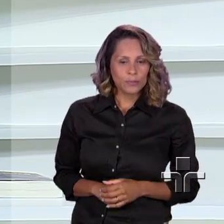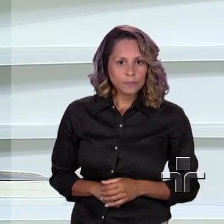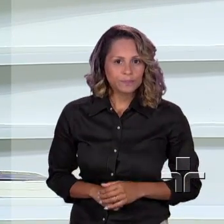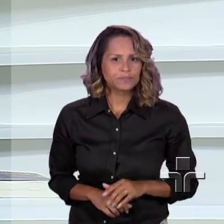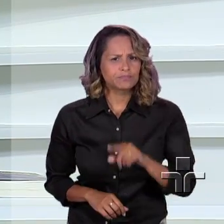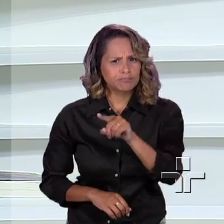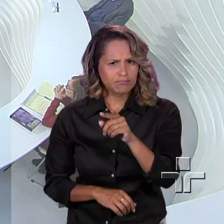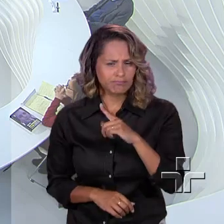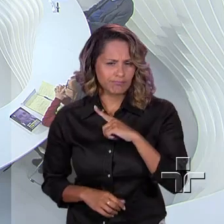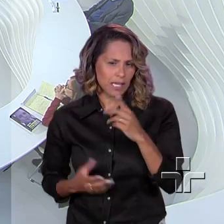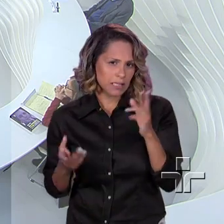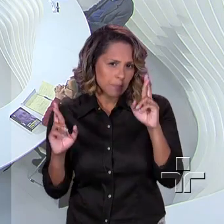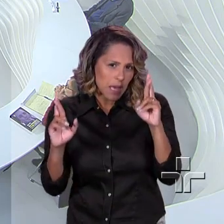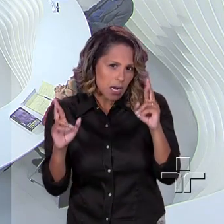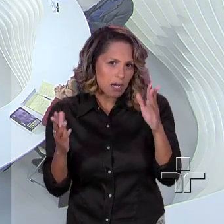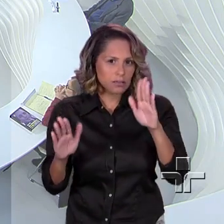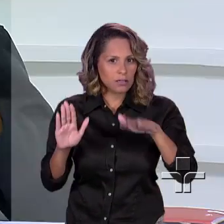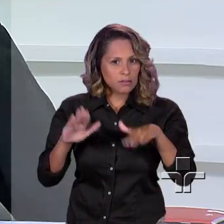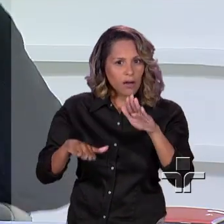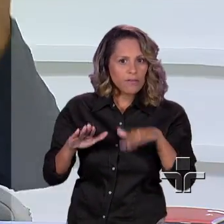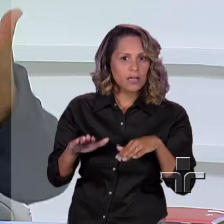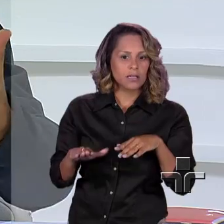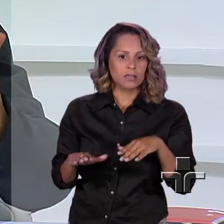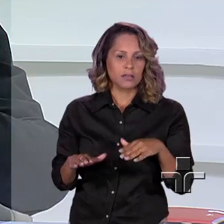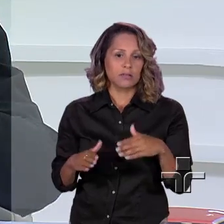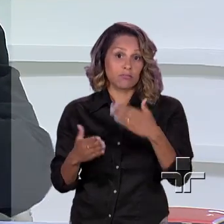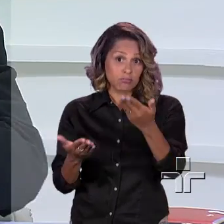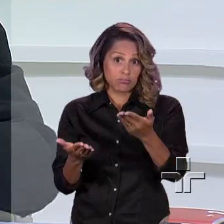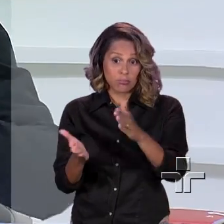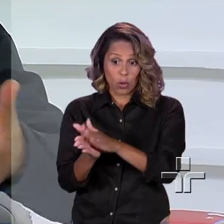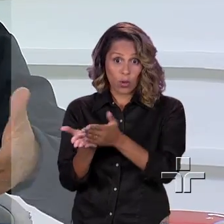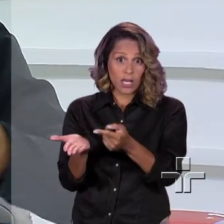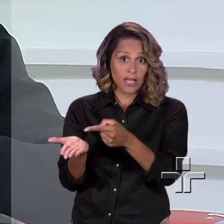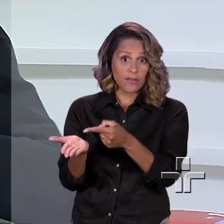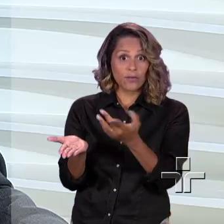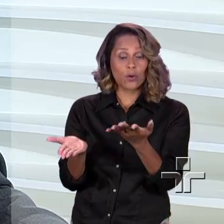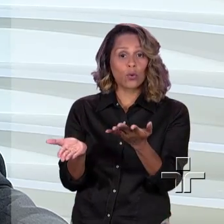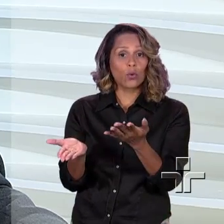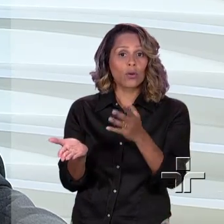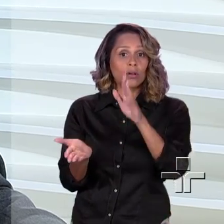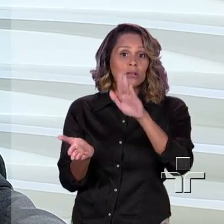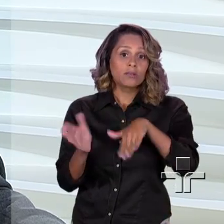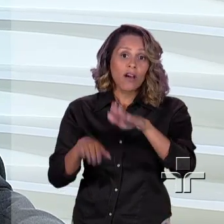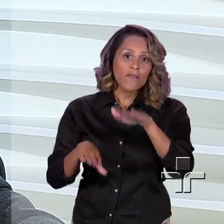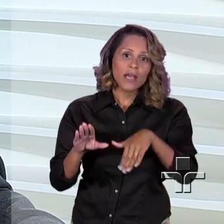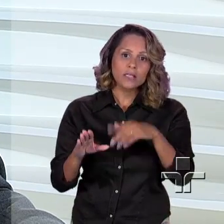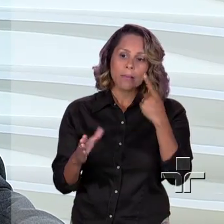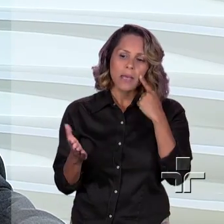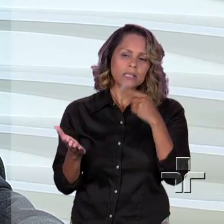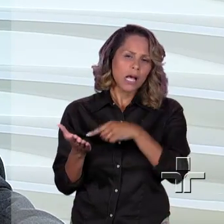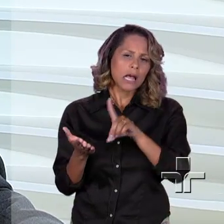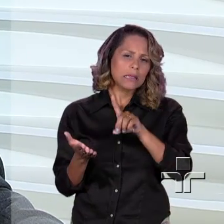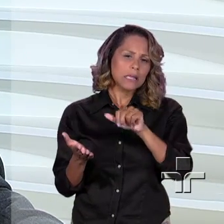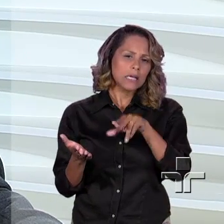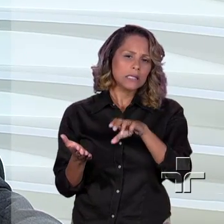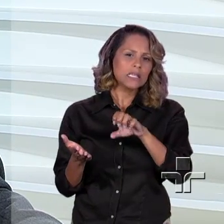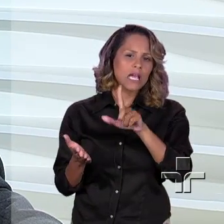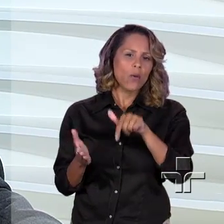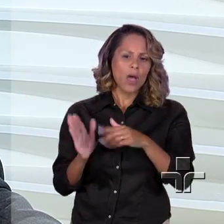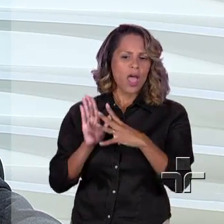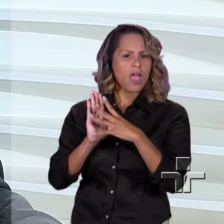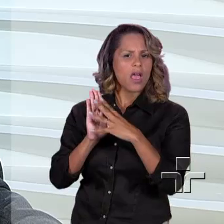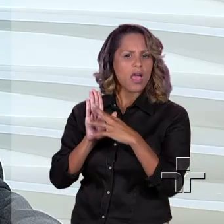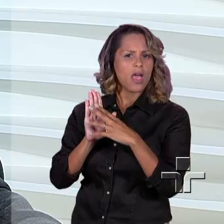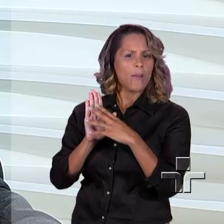esperança que ele seja um exemplo também, quando você escreve? Uma referência, uma exemplo, referência. Claro. Por quê? Porque ele,